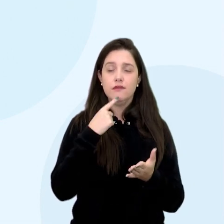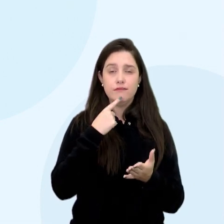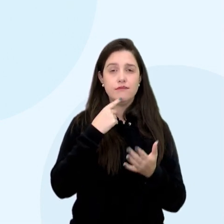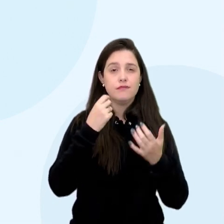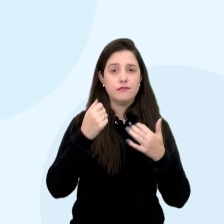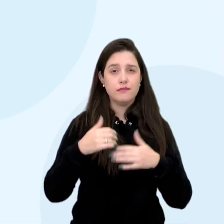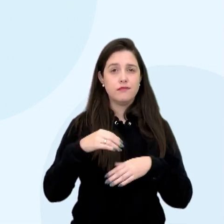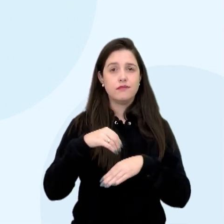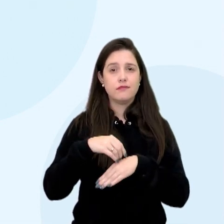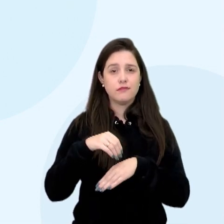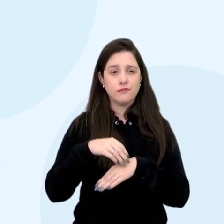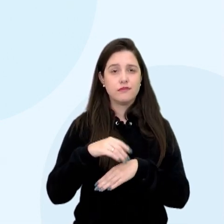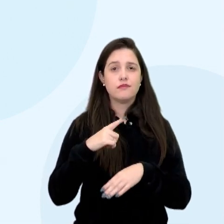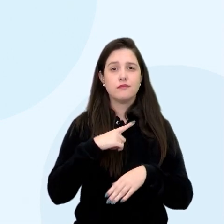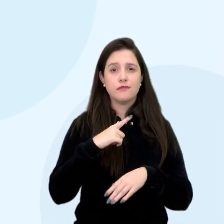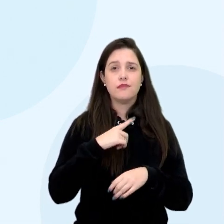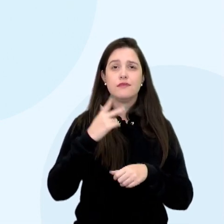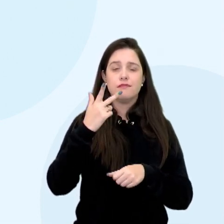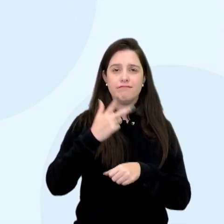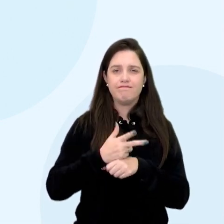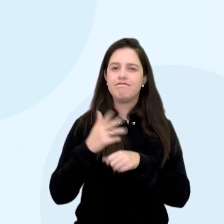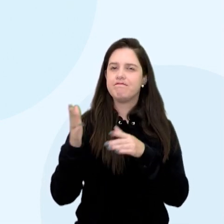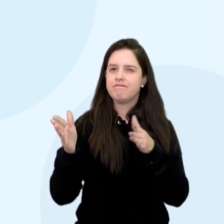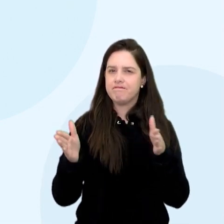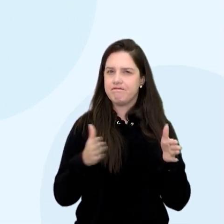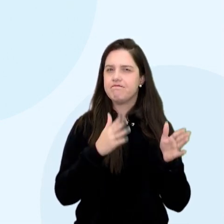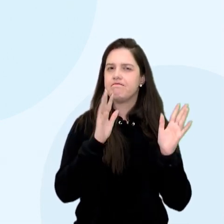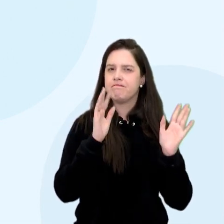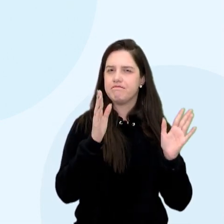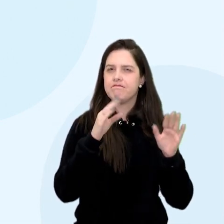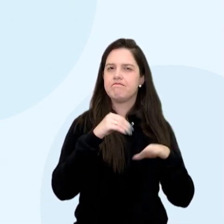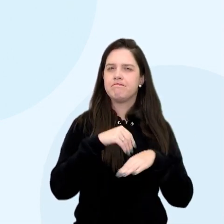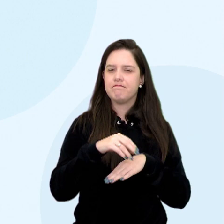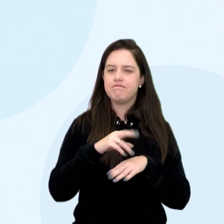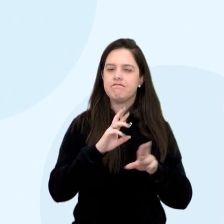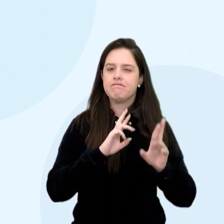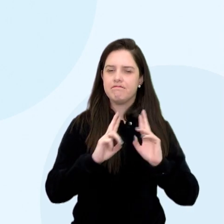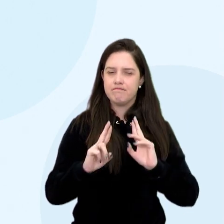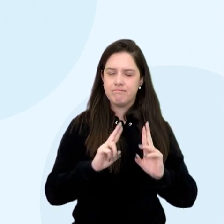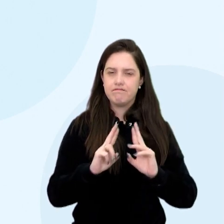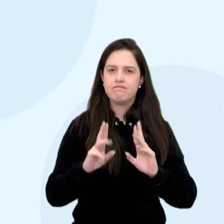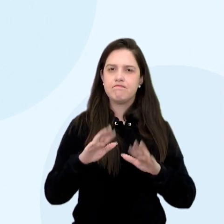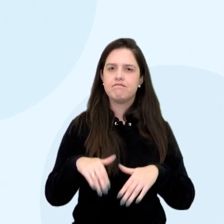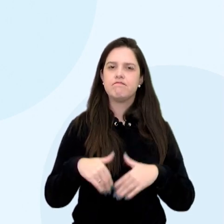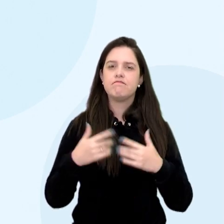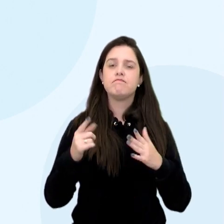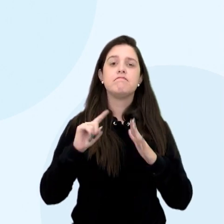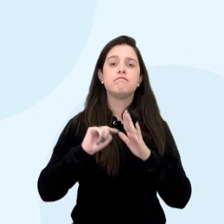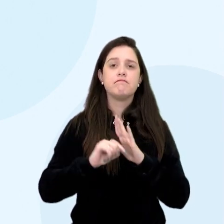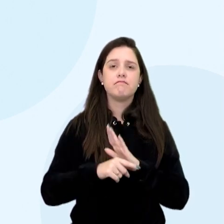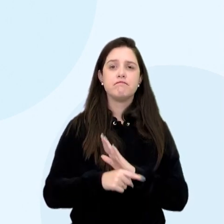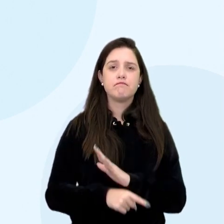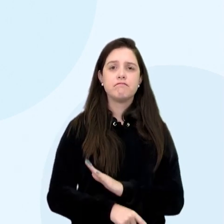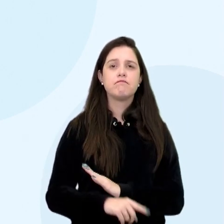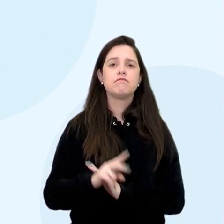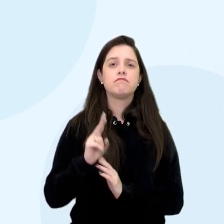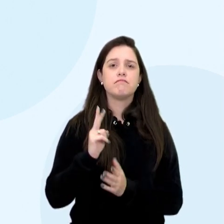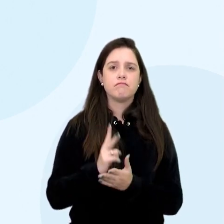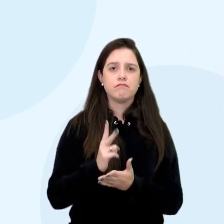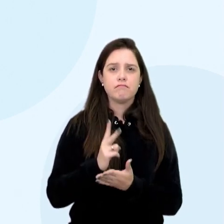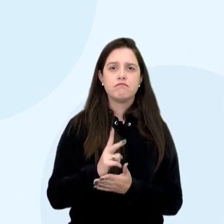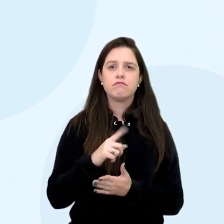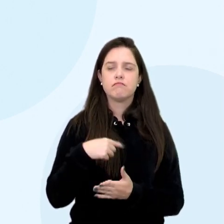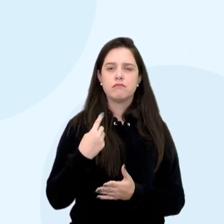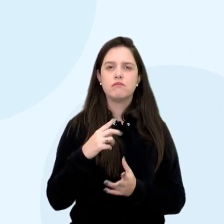E até no vídeo que foi passado para vocês aí, né? Essa relação aí, né, da profundidade extensa que nós temos